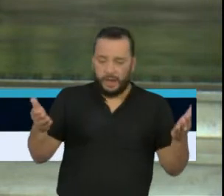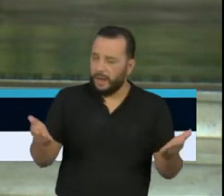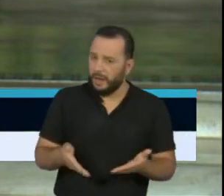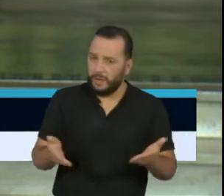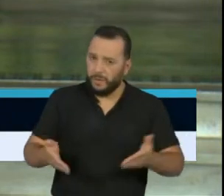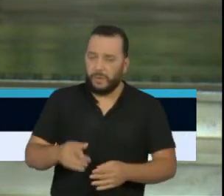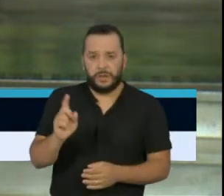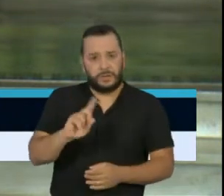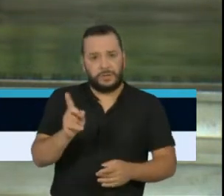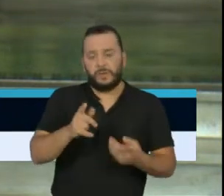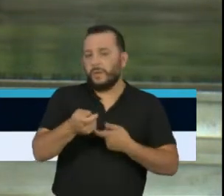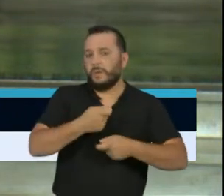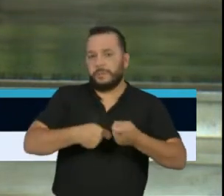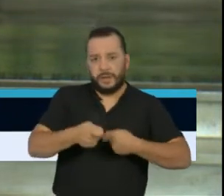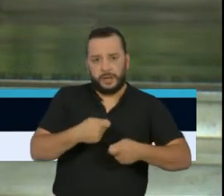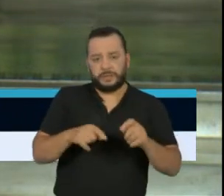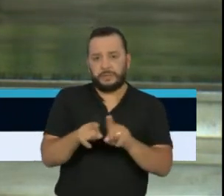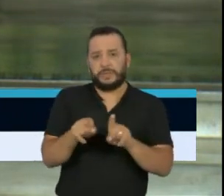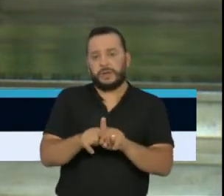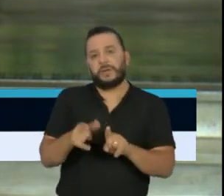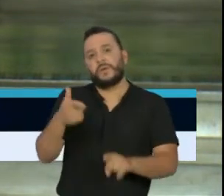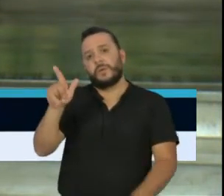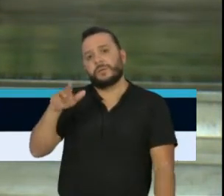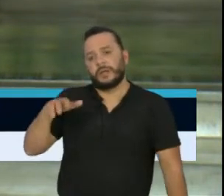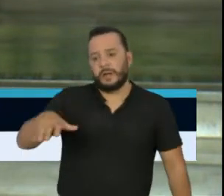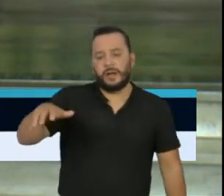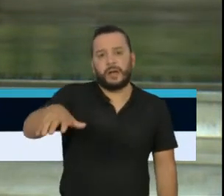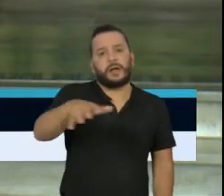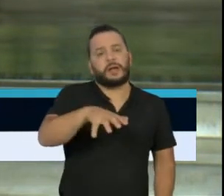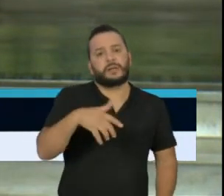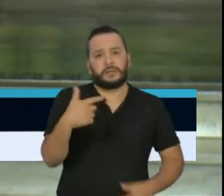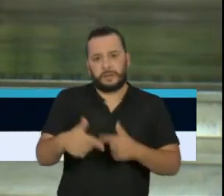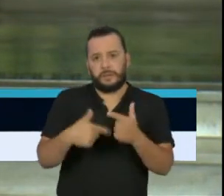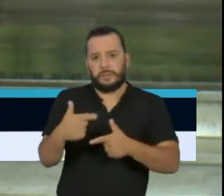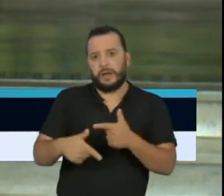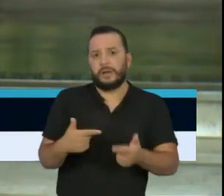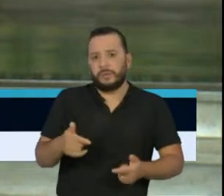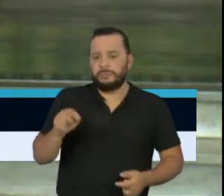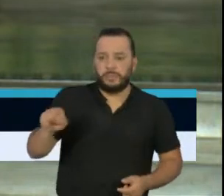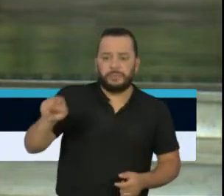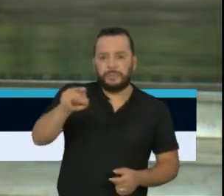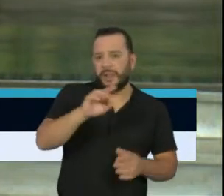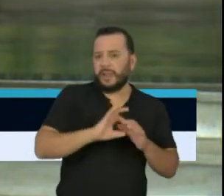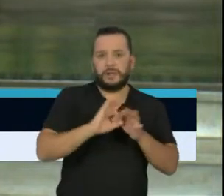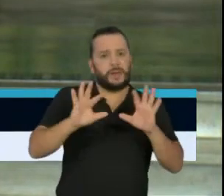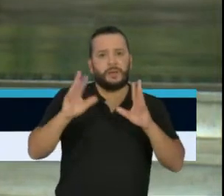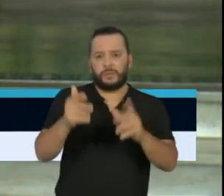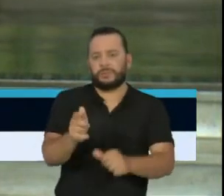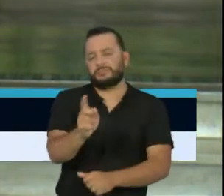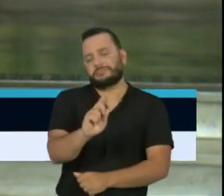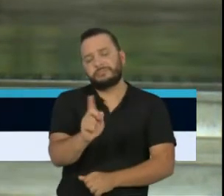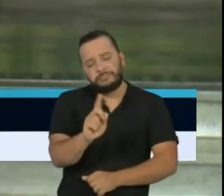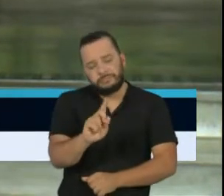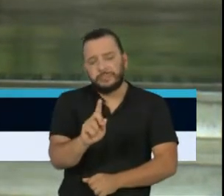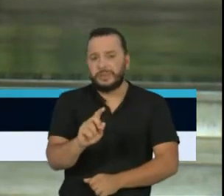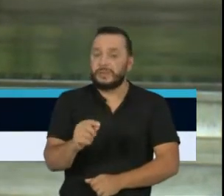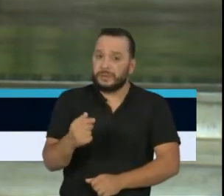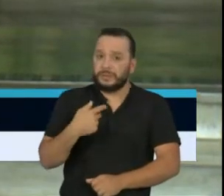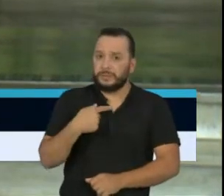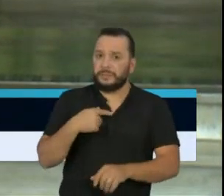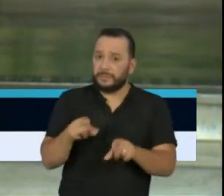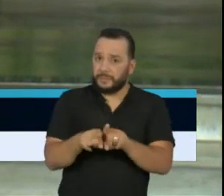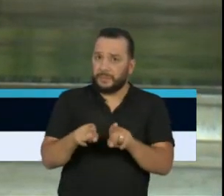o comércio ou outras áreas de serviços das suas cidades. Lembrando que São Paulo, em todo o estado, Ícaro,